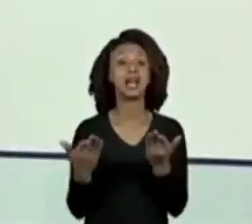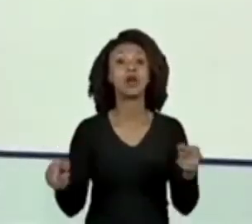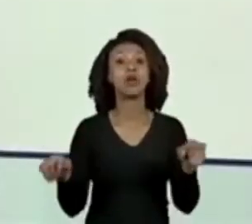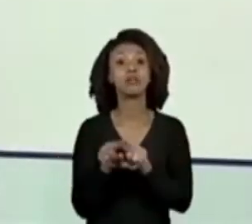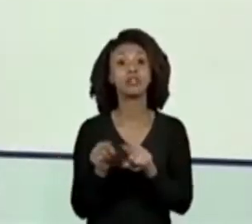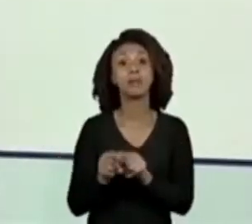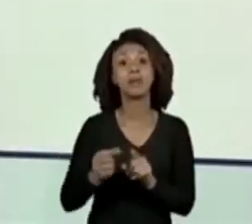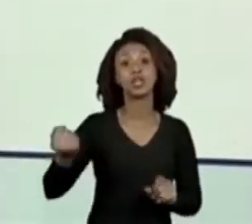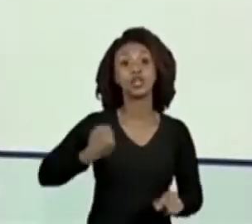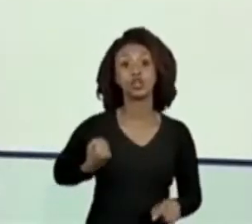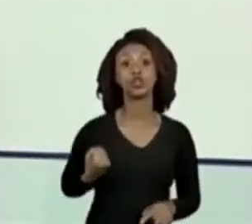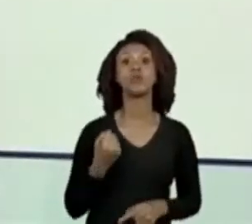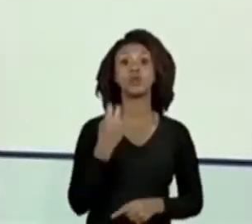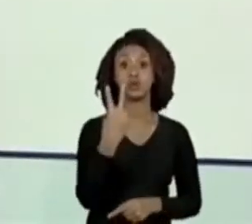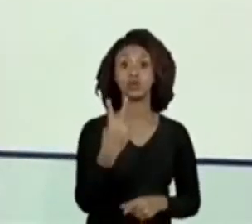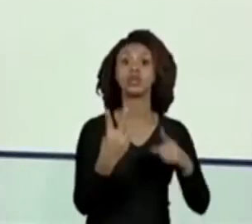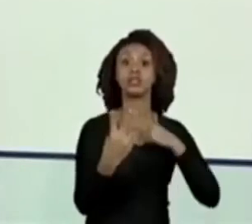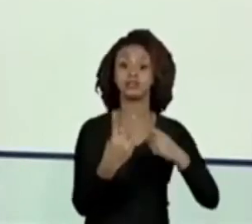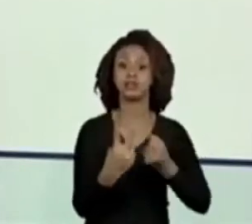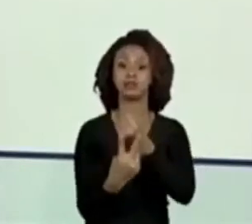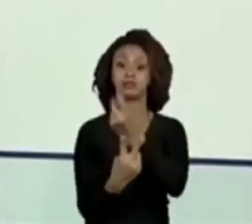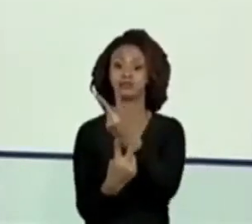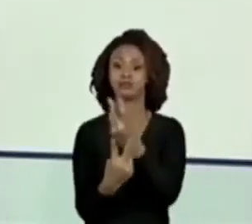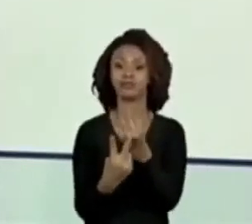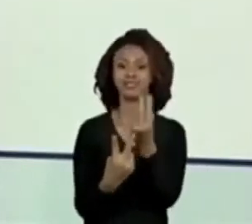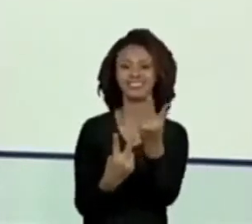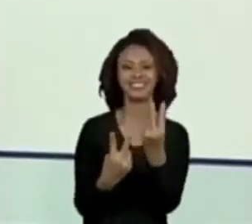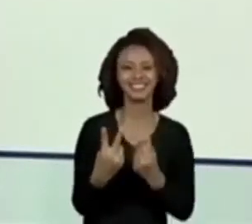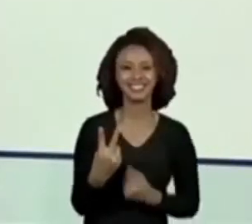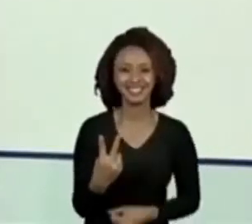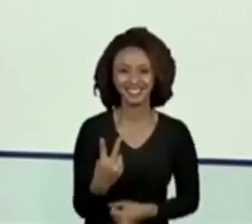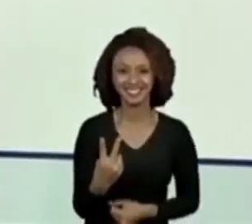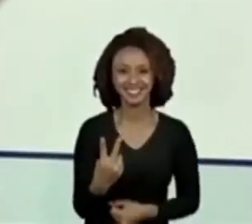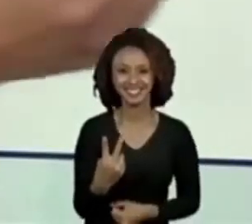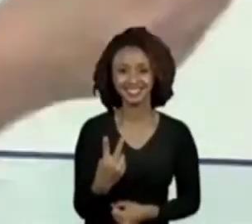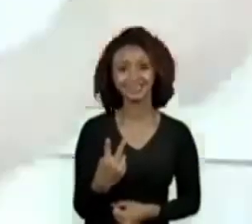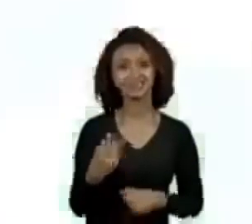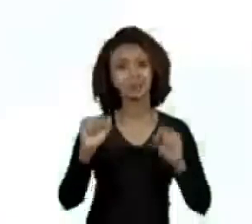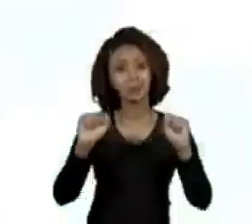o número 2. Que a gente pode colocar